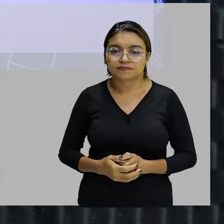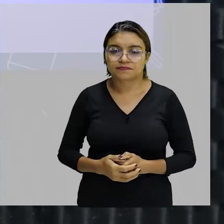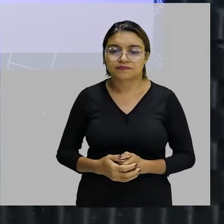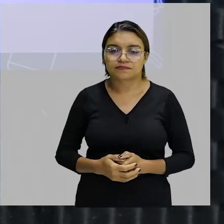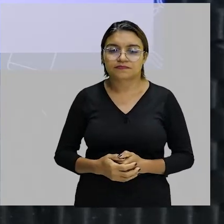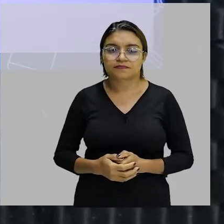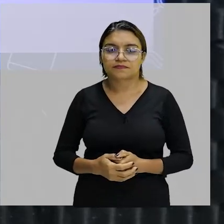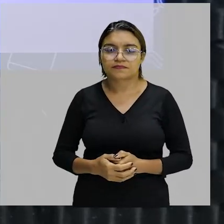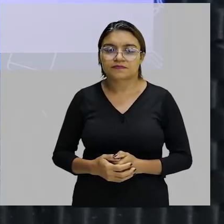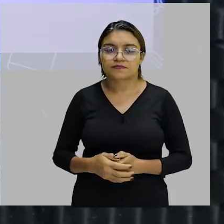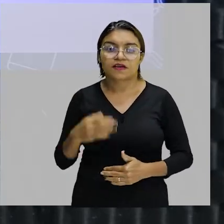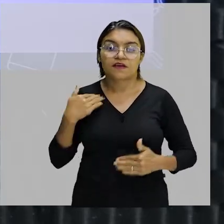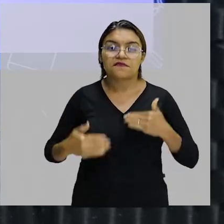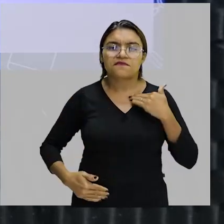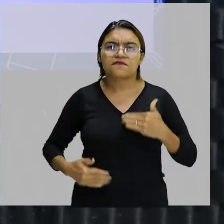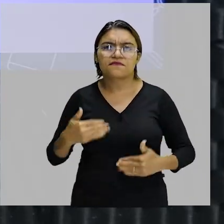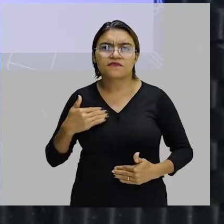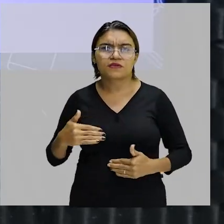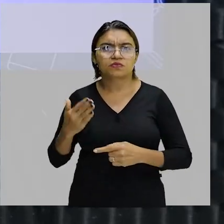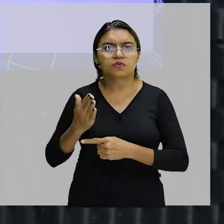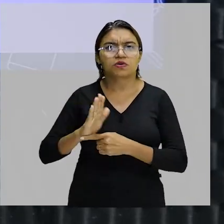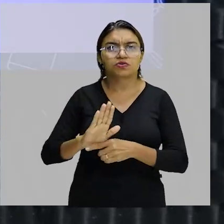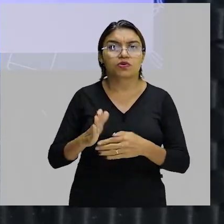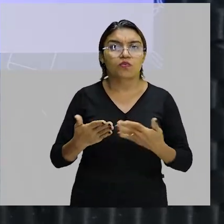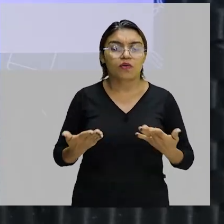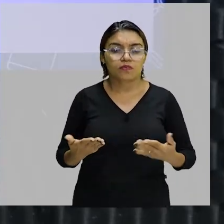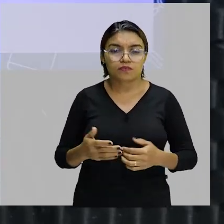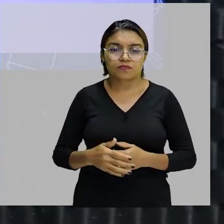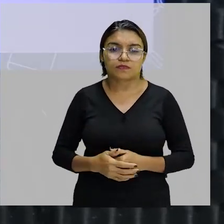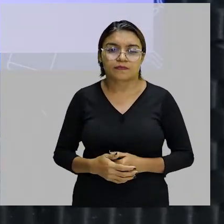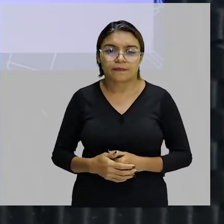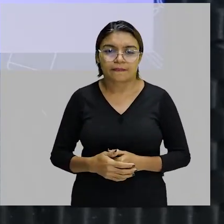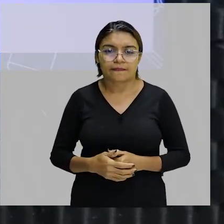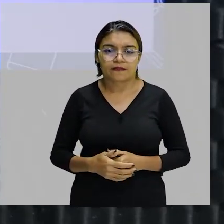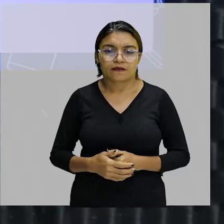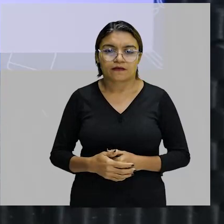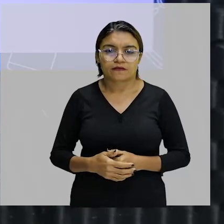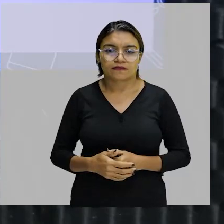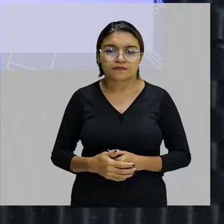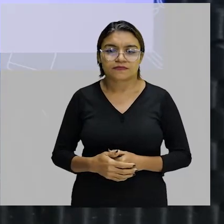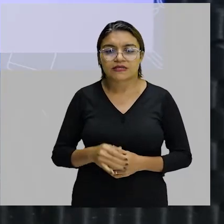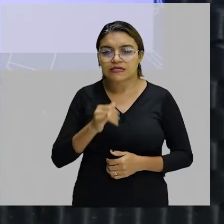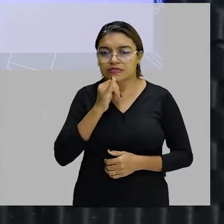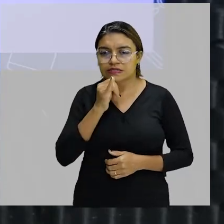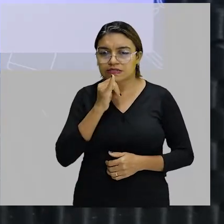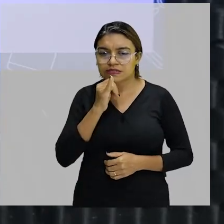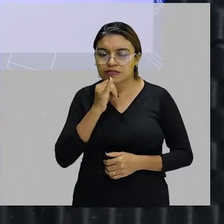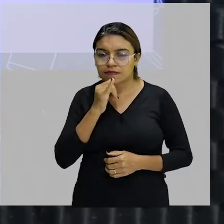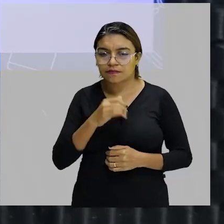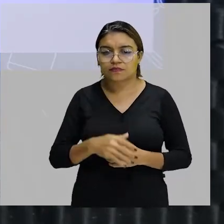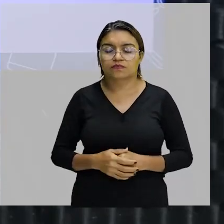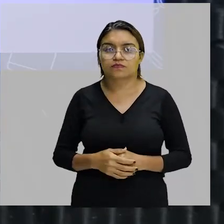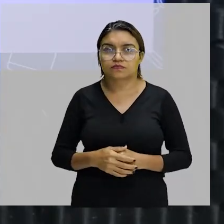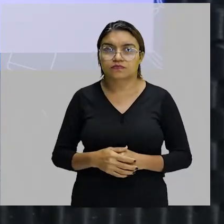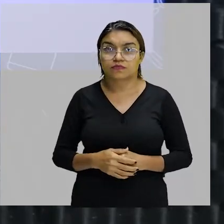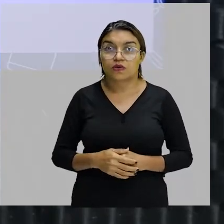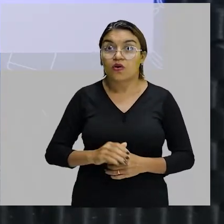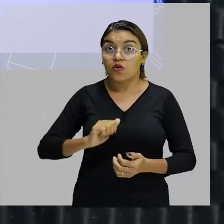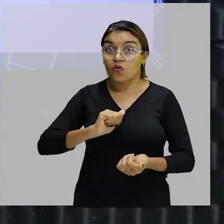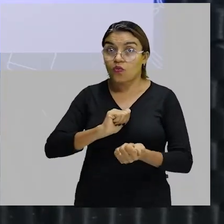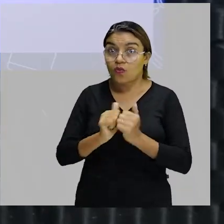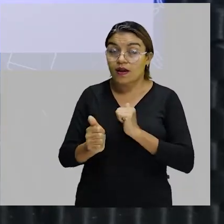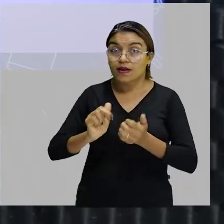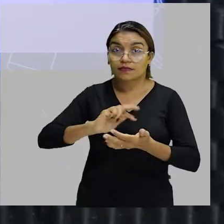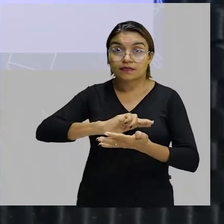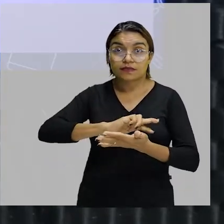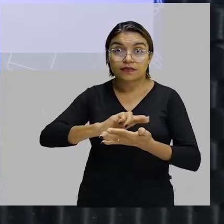Os benefícios físicos. É impossível encobrir ou ignorar os benefícios do atletismo para o físico